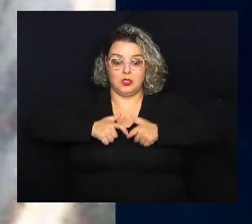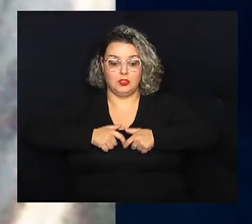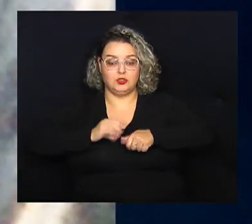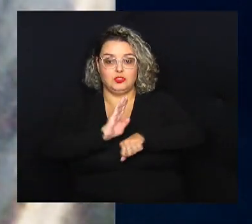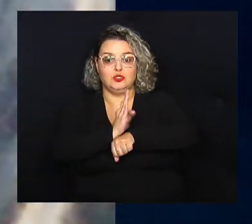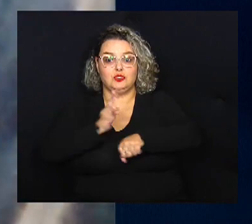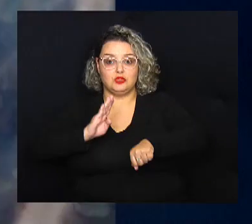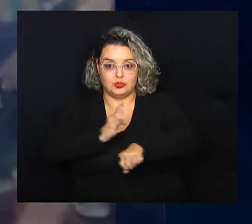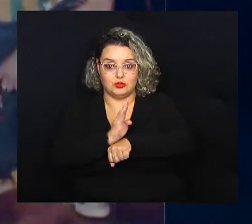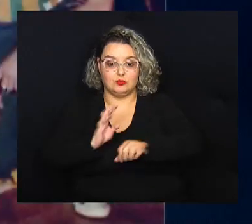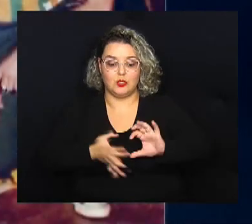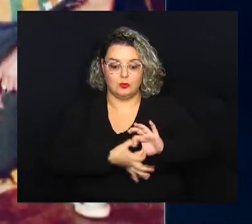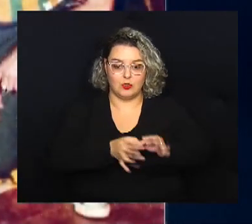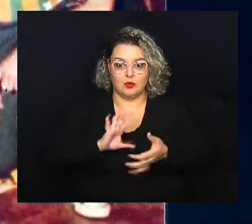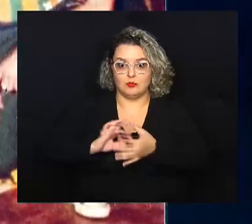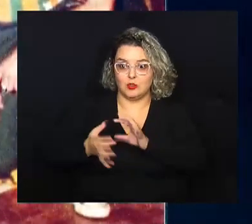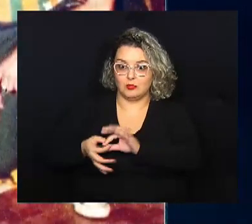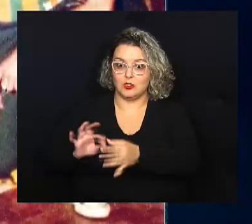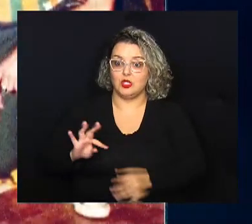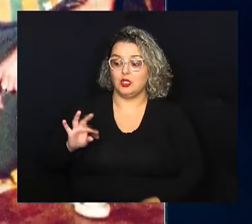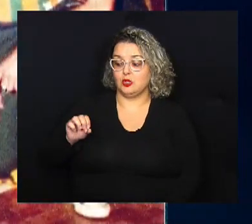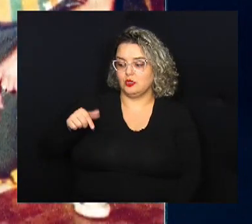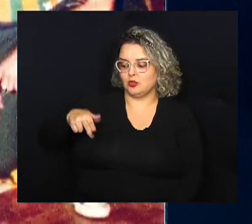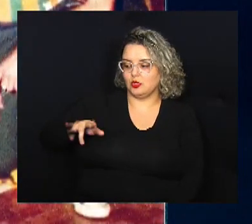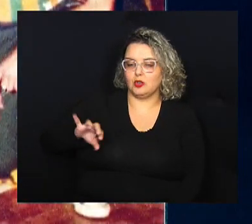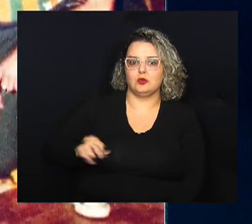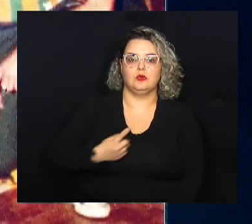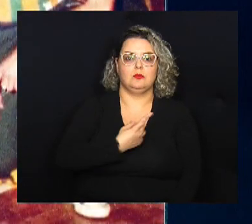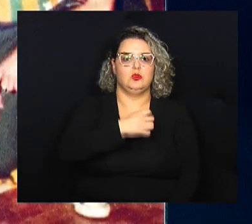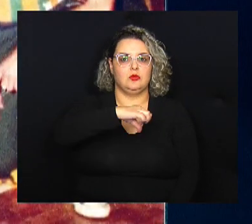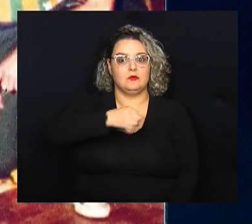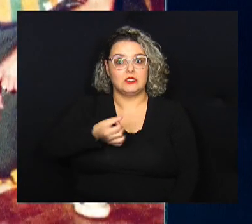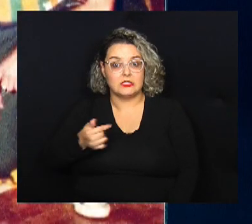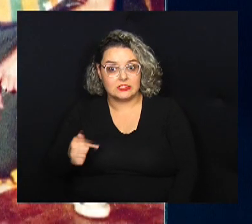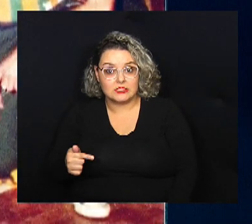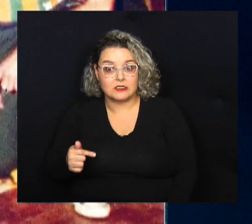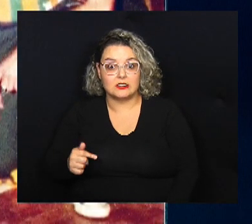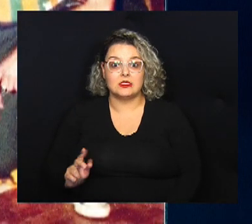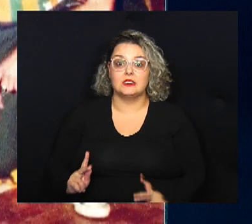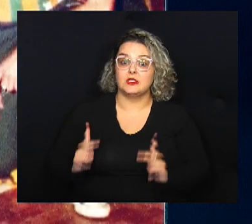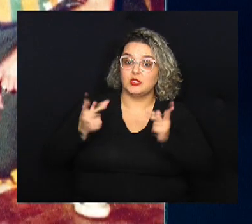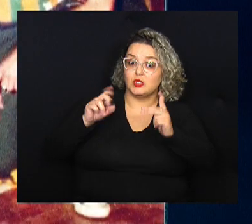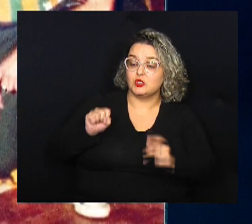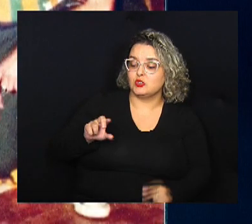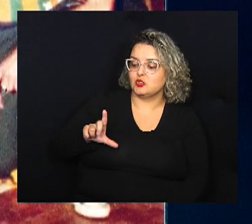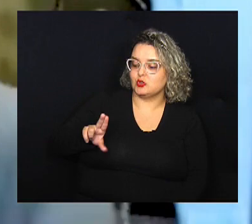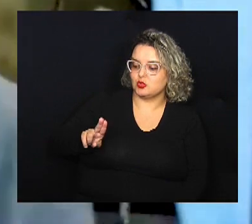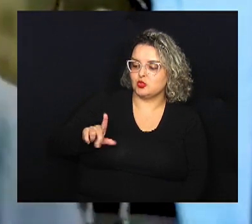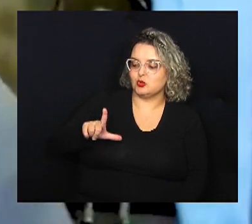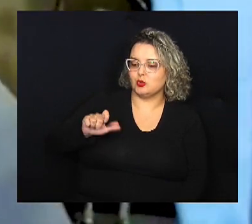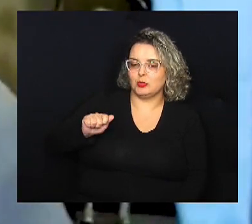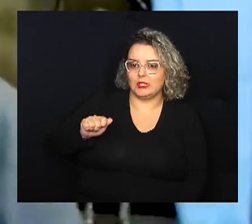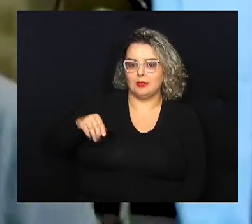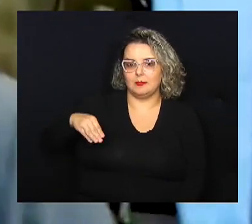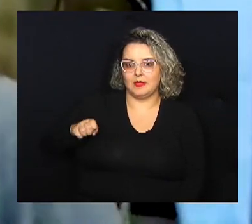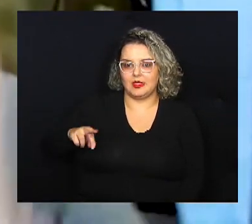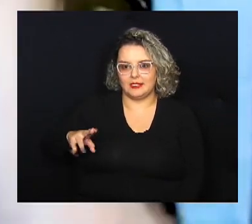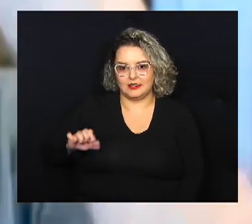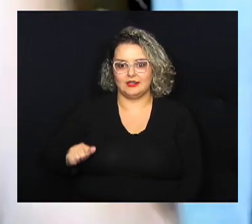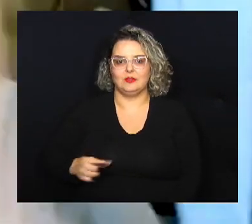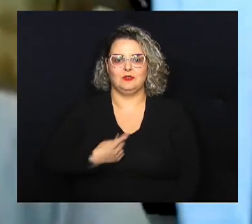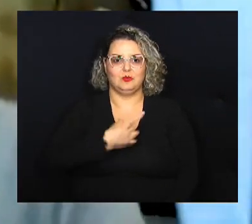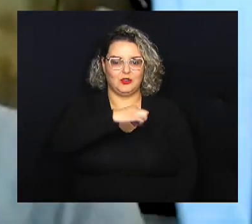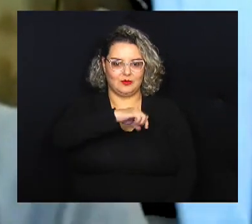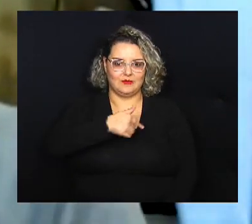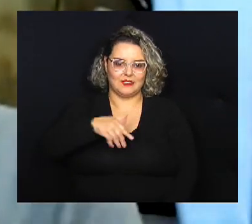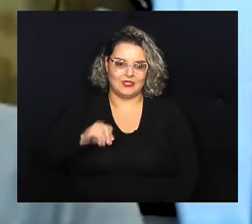Olímpicos Universitários de Tóquio em 67 e campeão sul-americano no Chile em 70. Após se